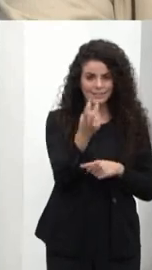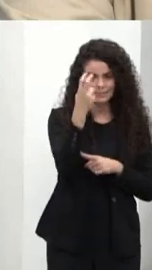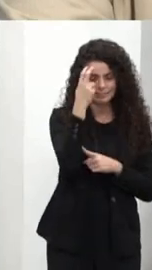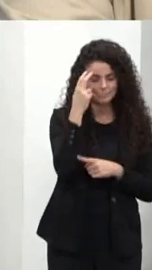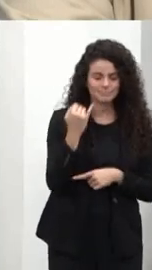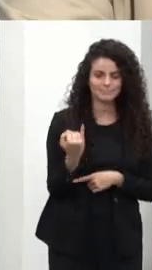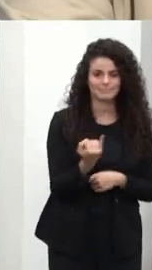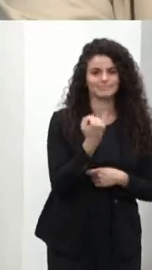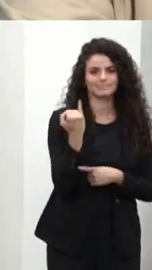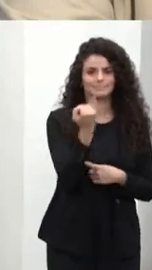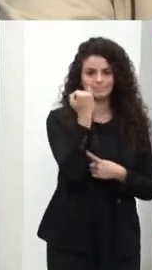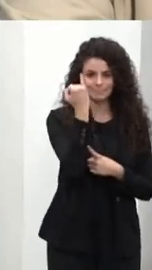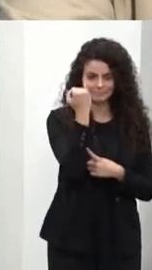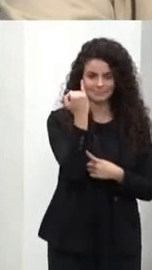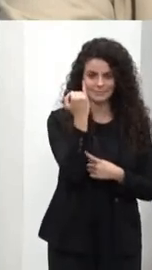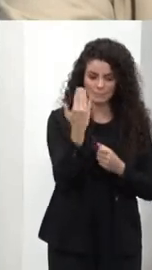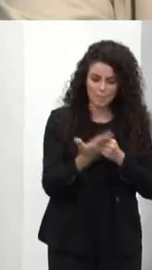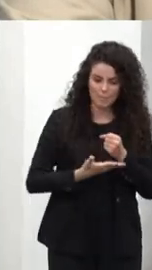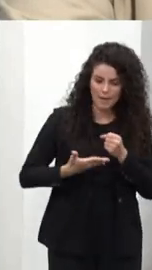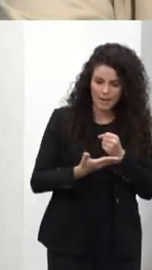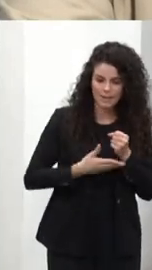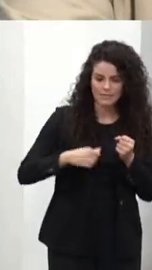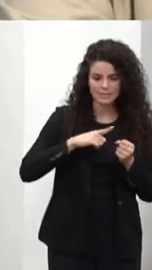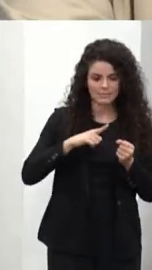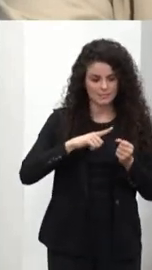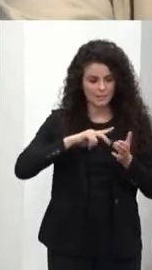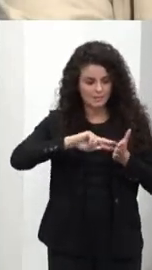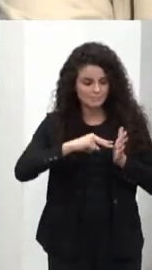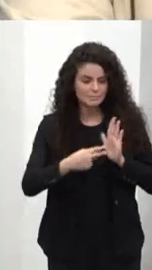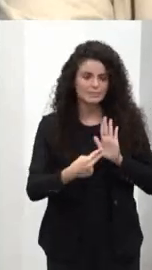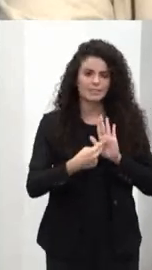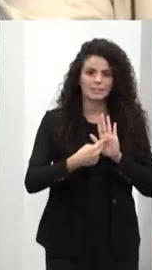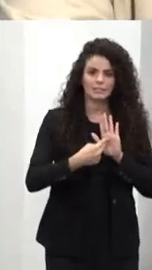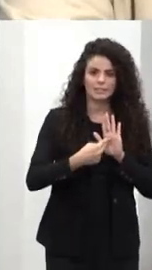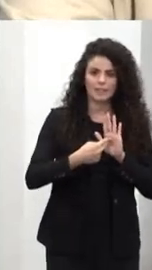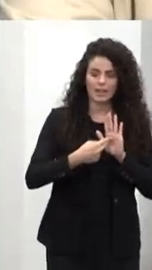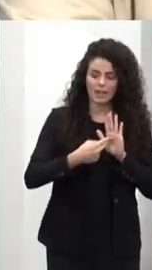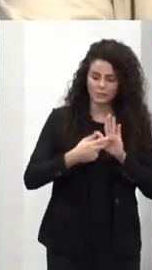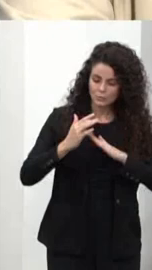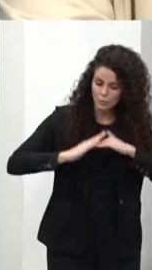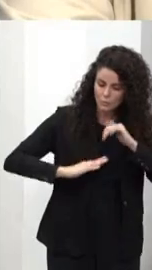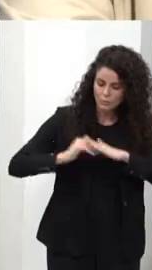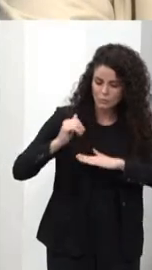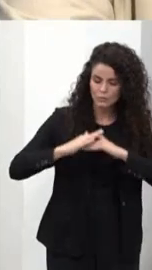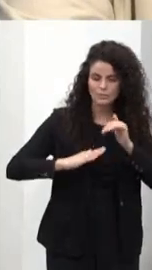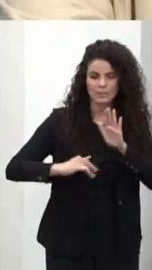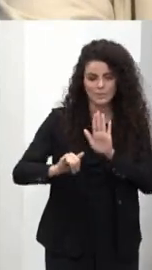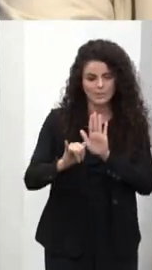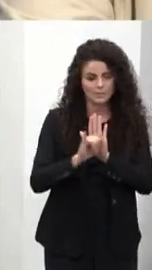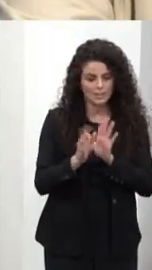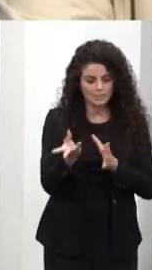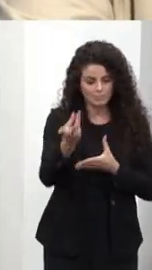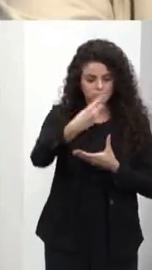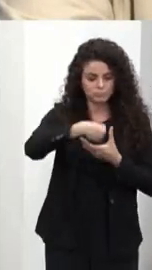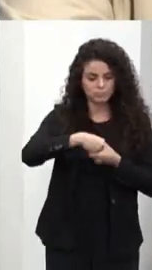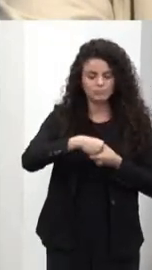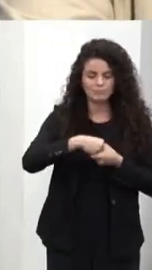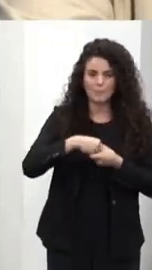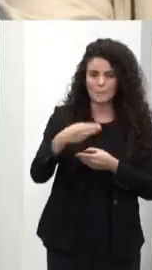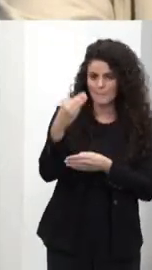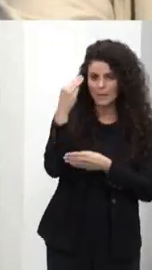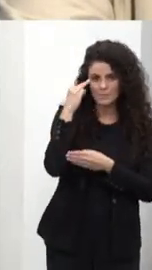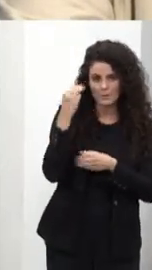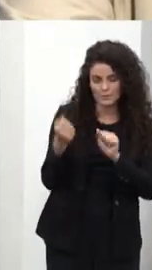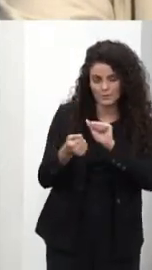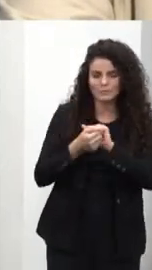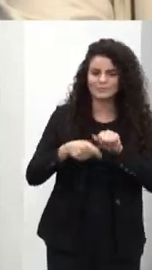né de significado de simbologia de construção de identidades de memória então leva